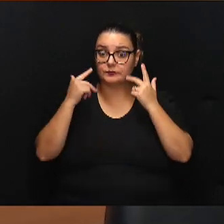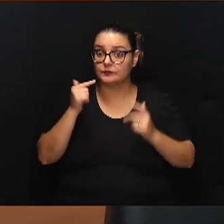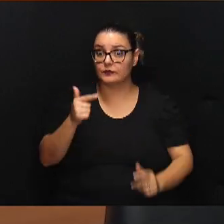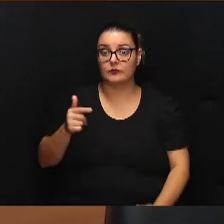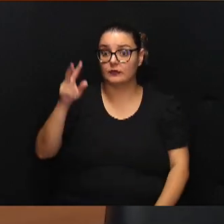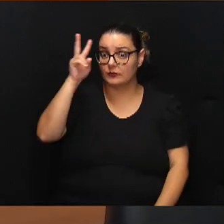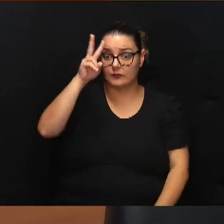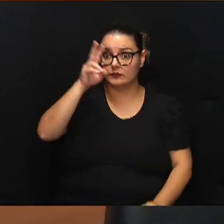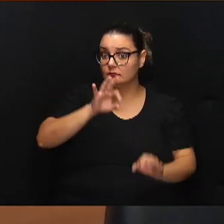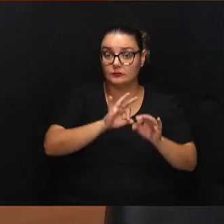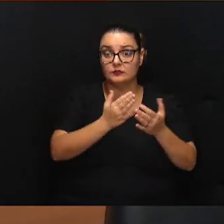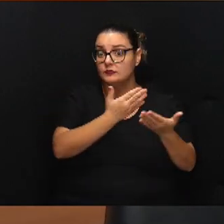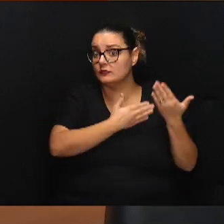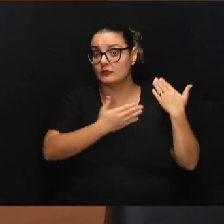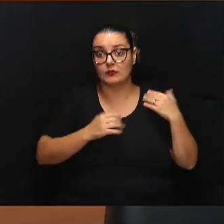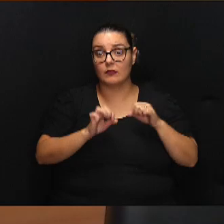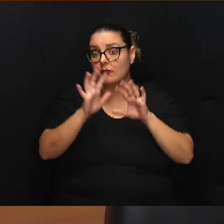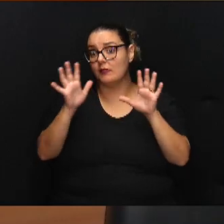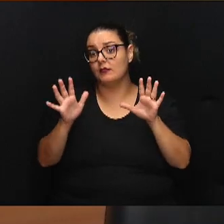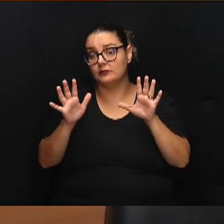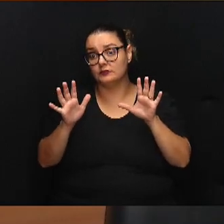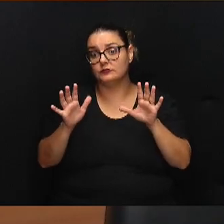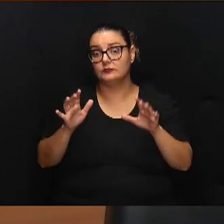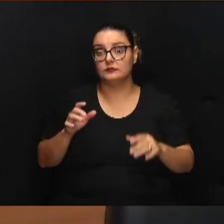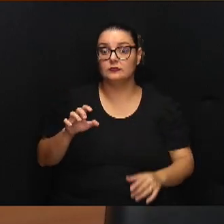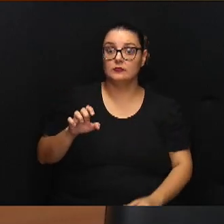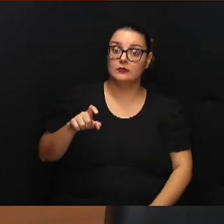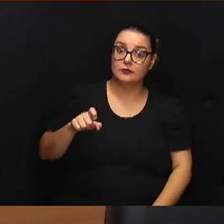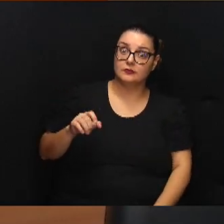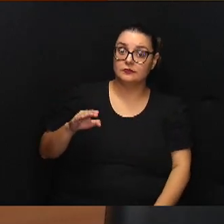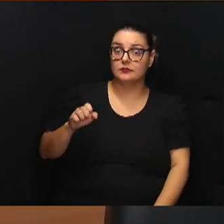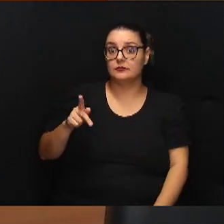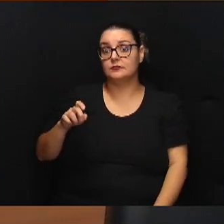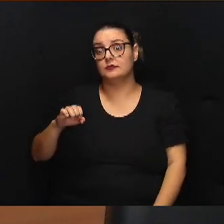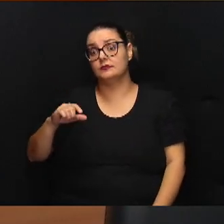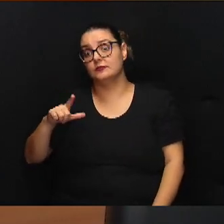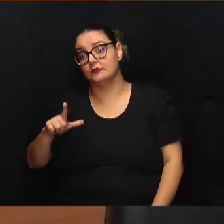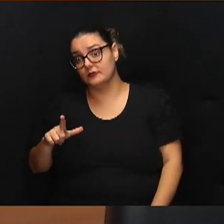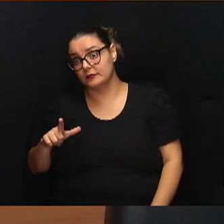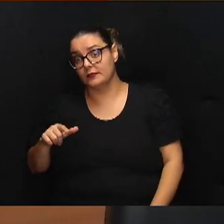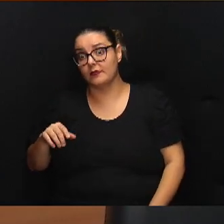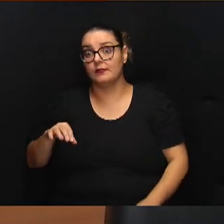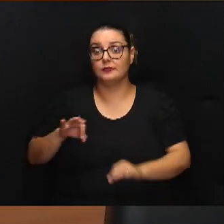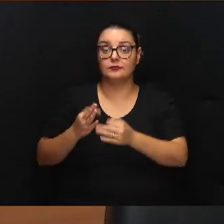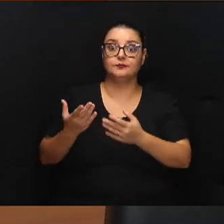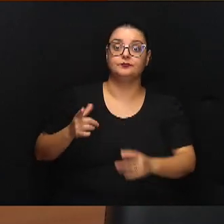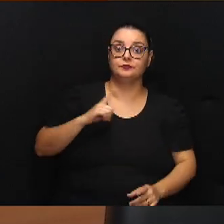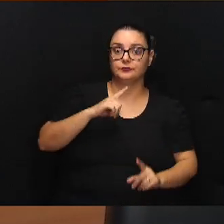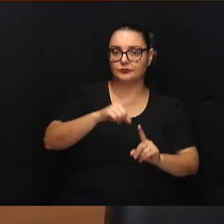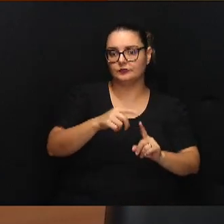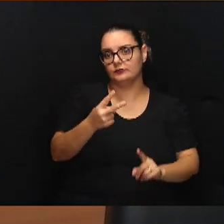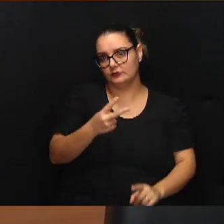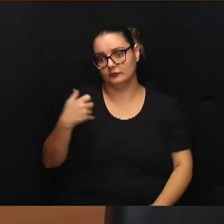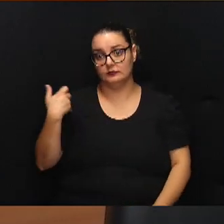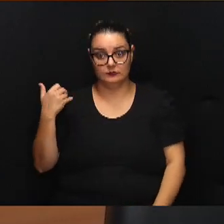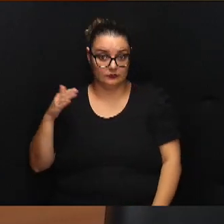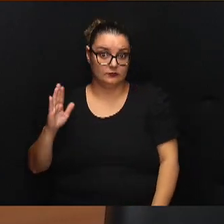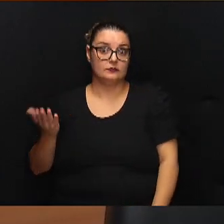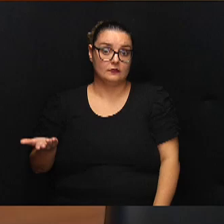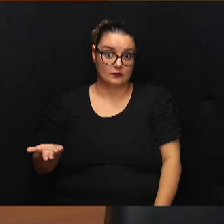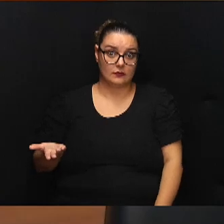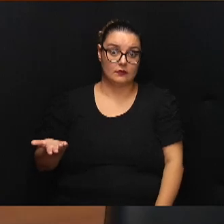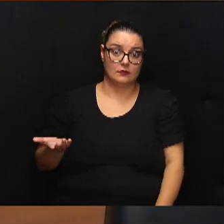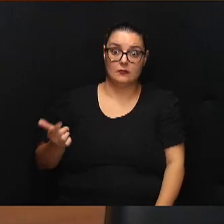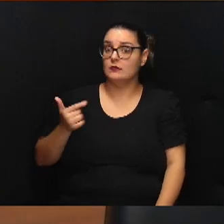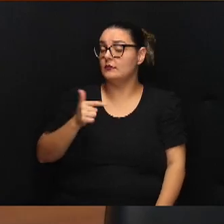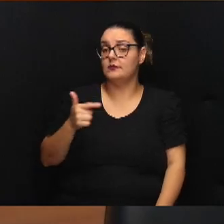história familiar clara, né? Excepcionalmente vai ter algum caso na família. Muitas vezes tem diabetes tipo 2, que é o do adulto, né? Mas que